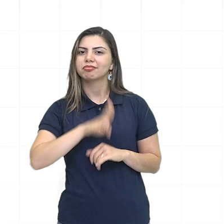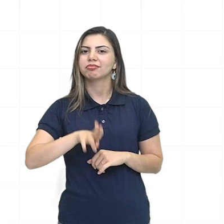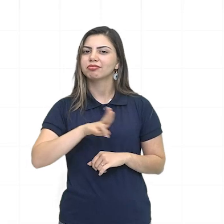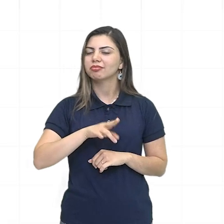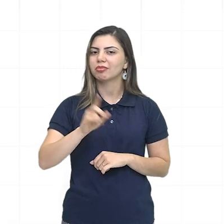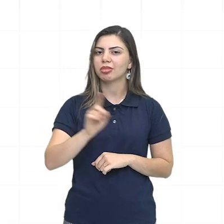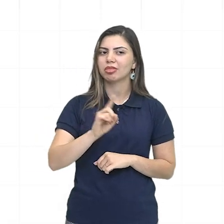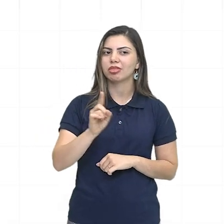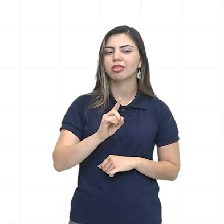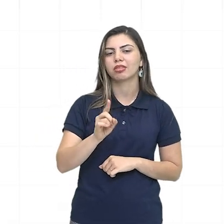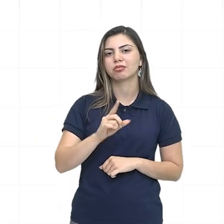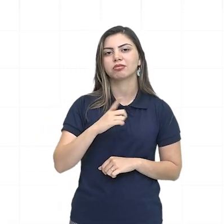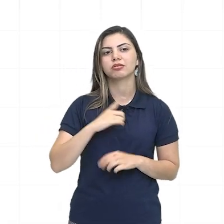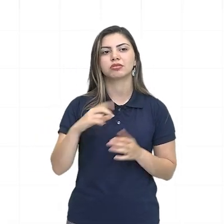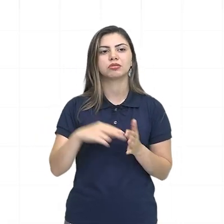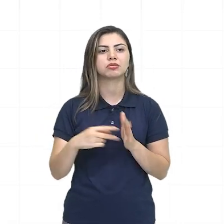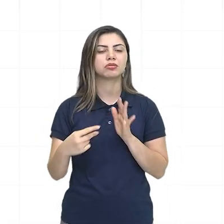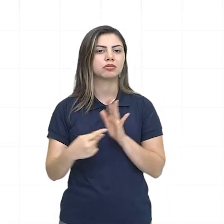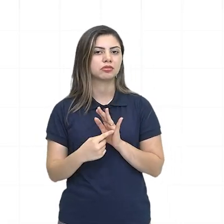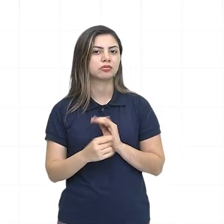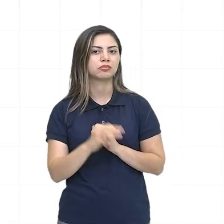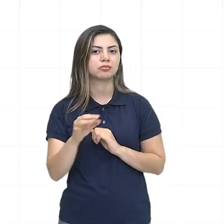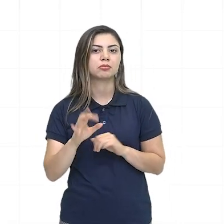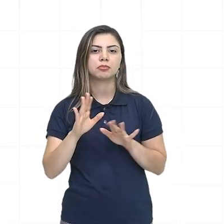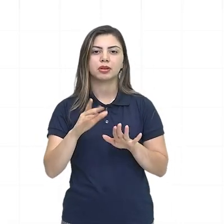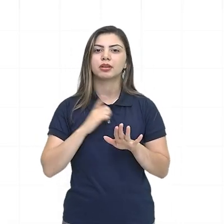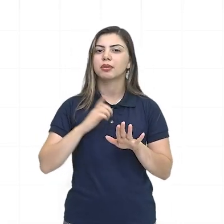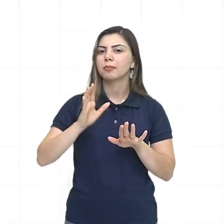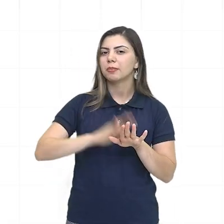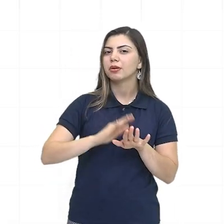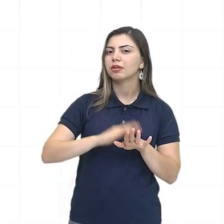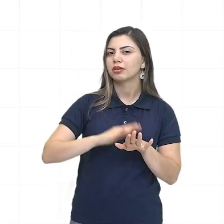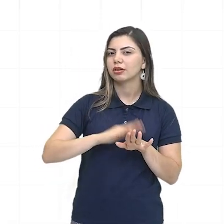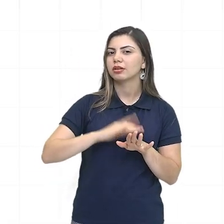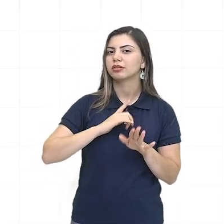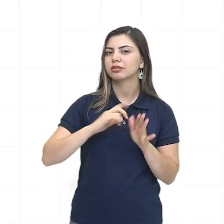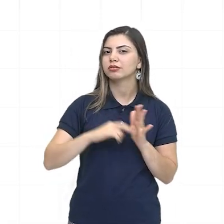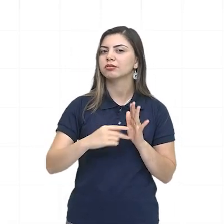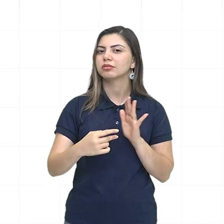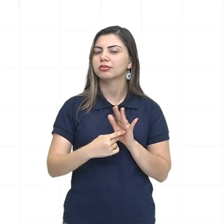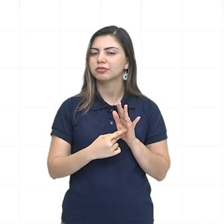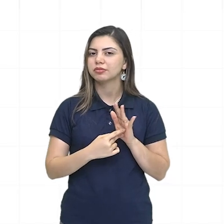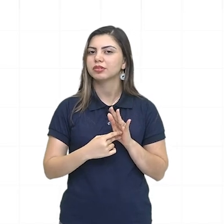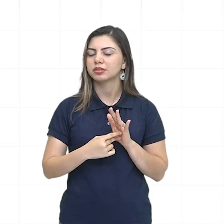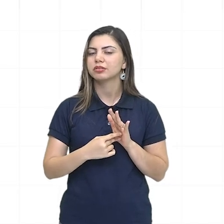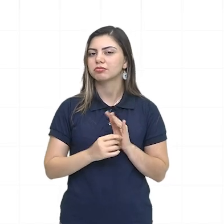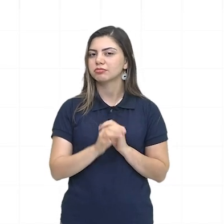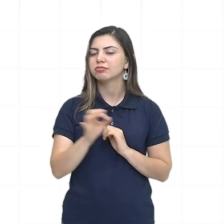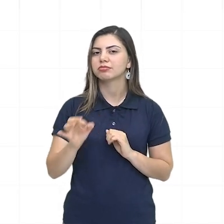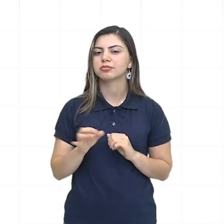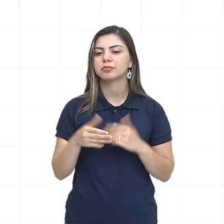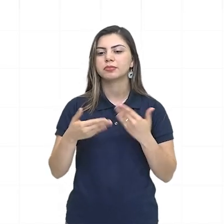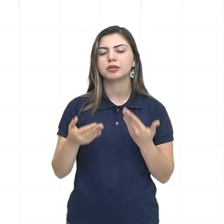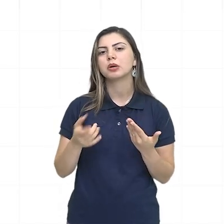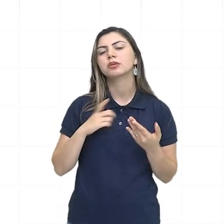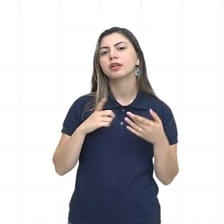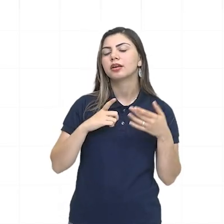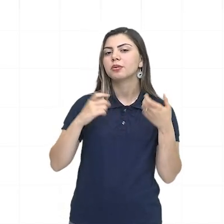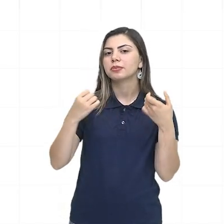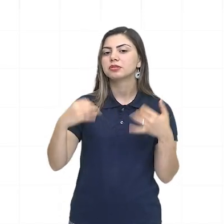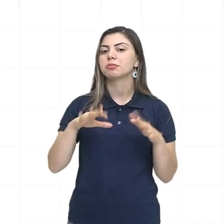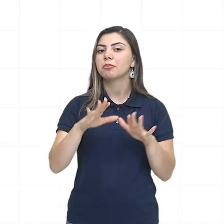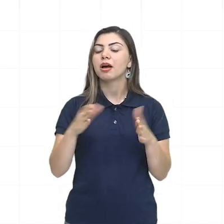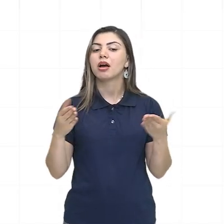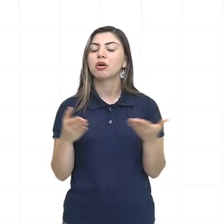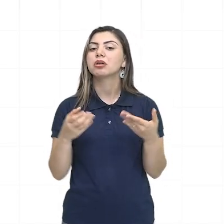não foi escolhido à toa. Há um porquê esse símbolo foi escolhido. Há uma explicação.